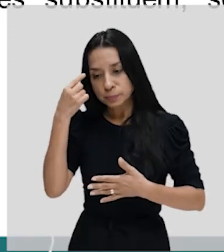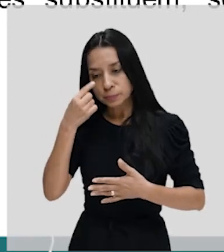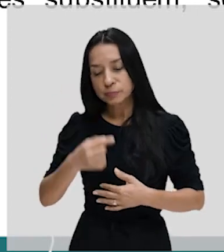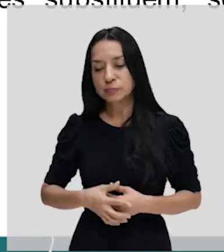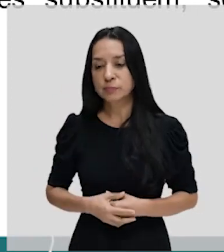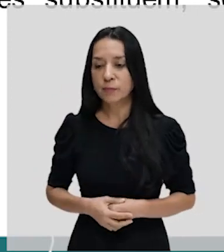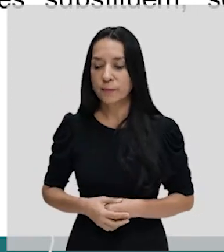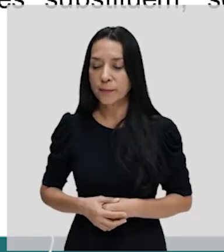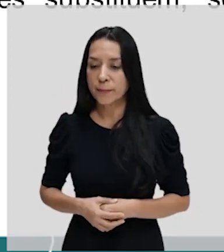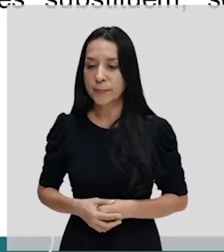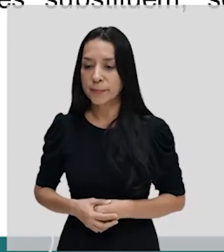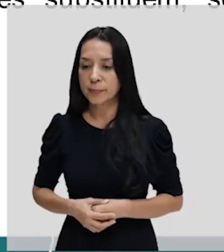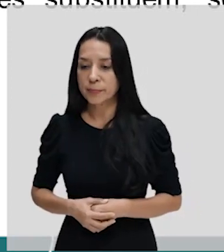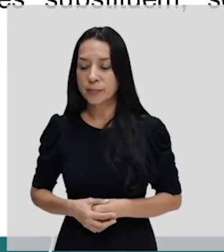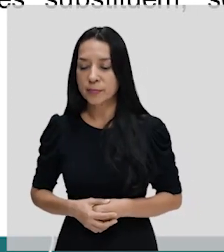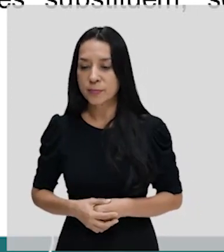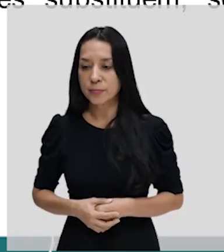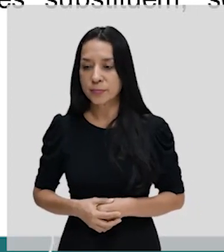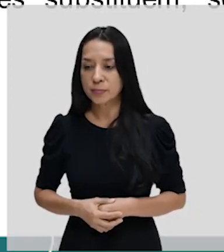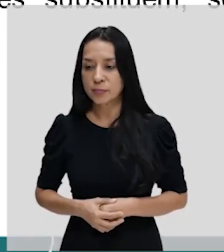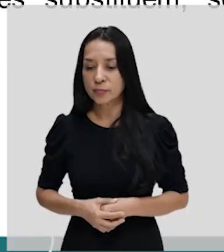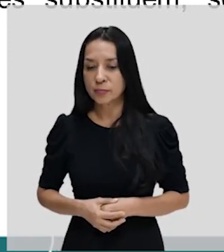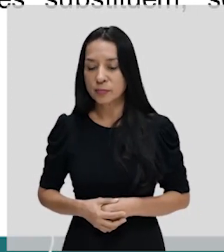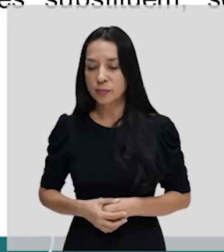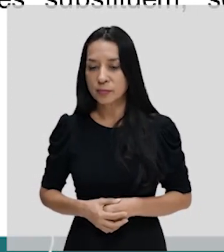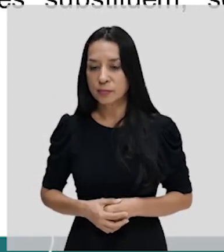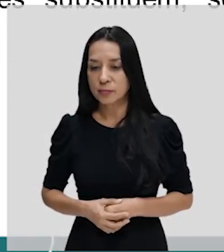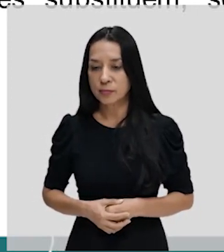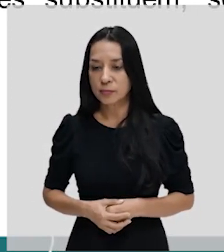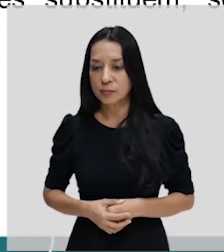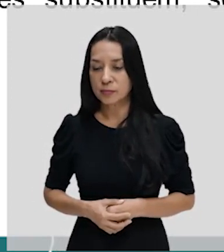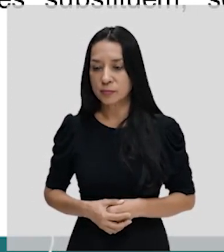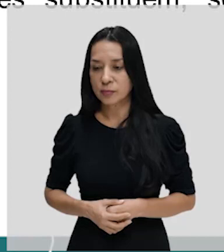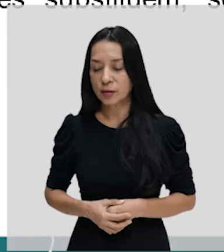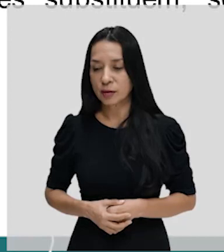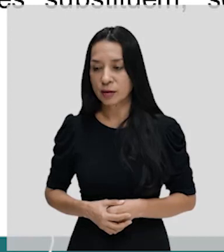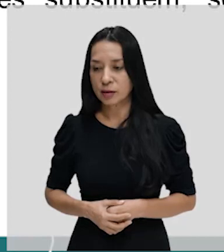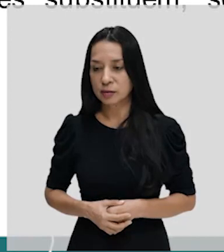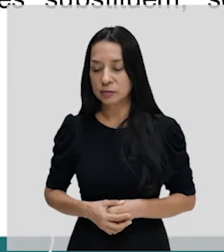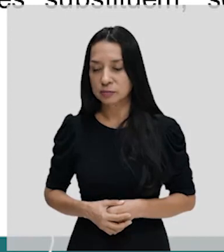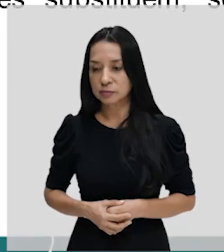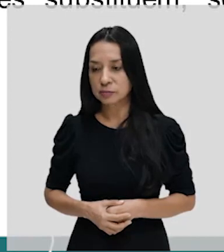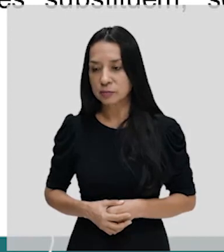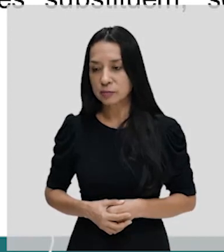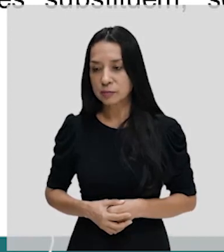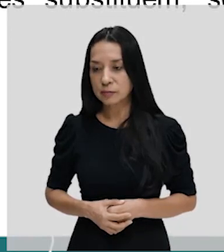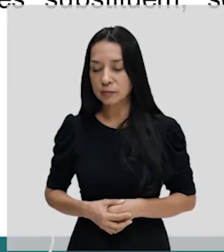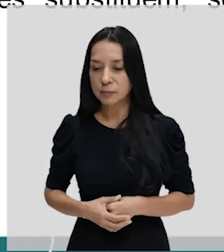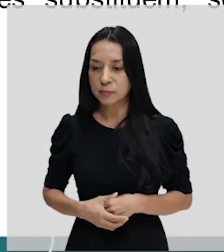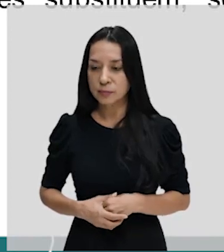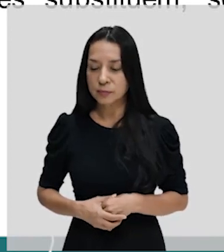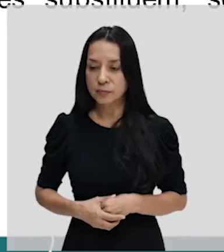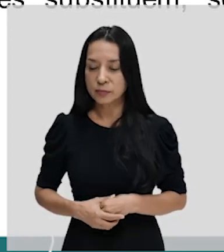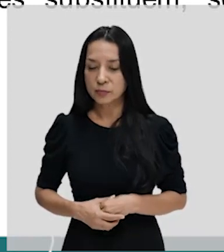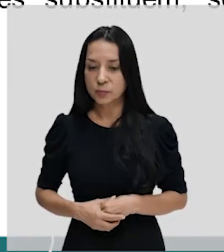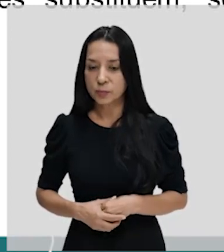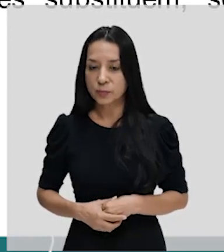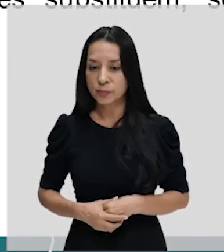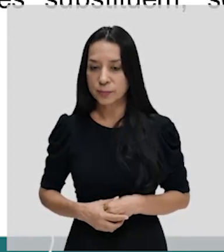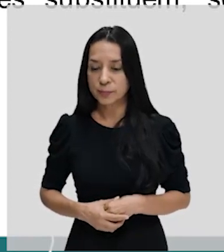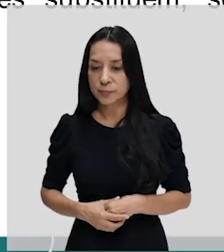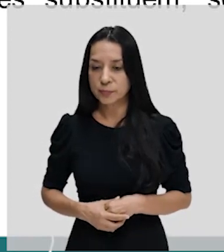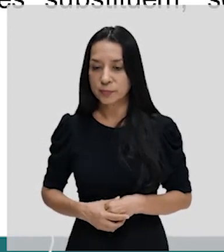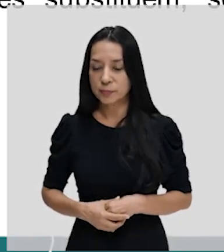reflexivos en español, también tenemos los pronombres de complemento directo y